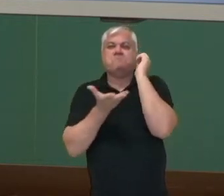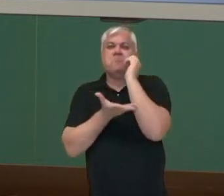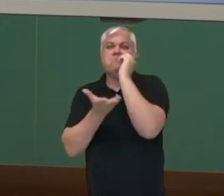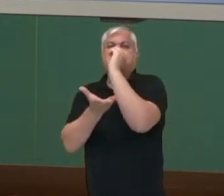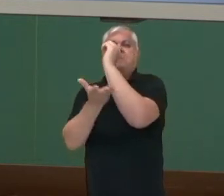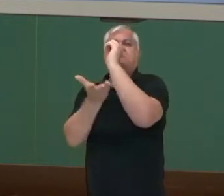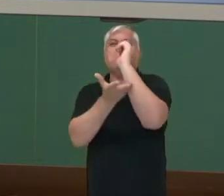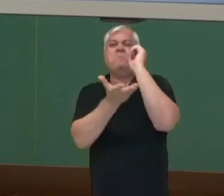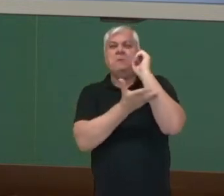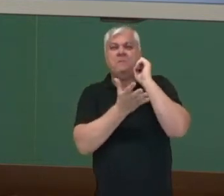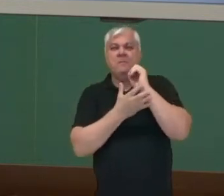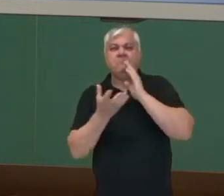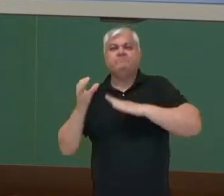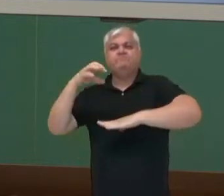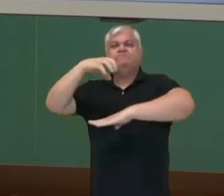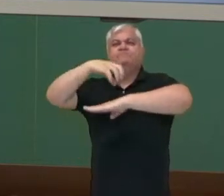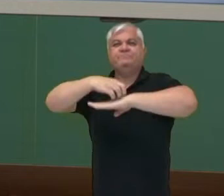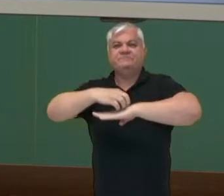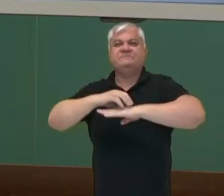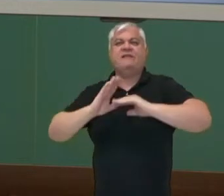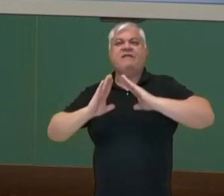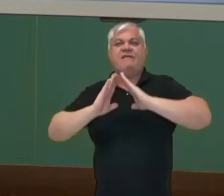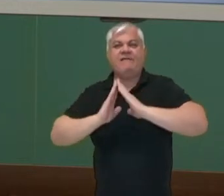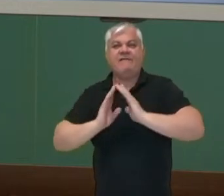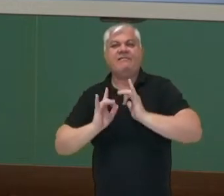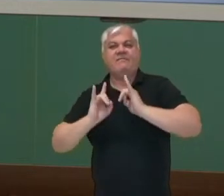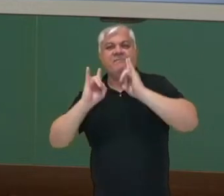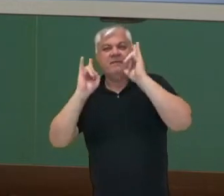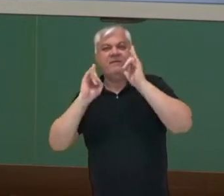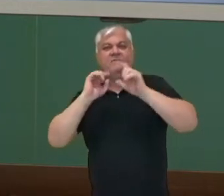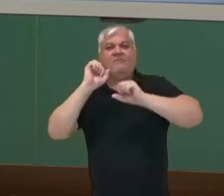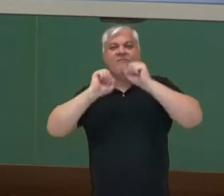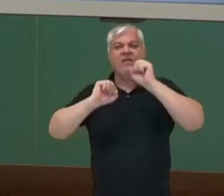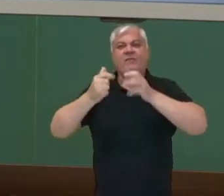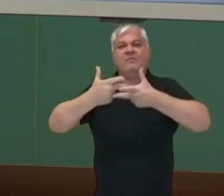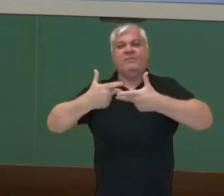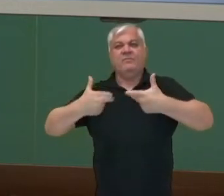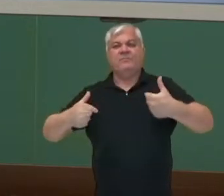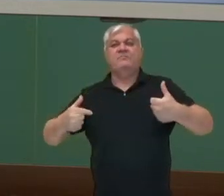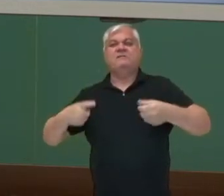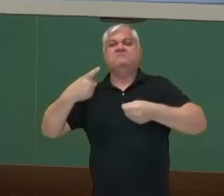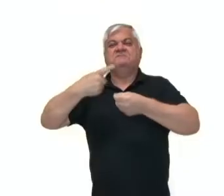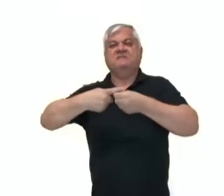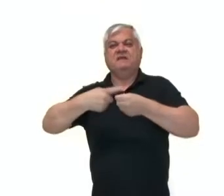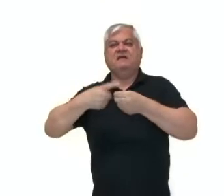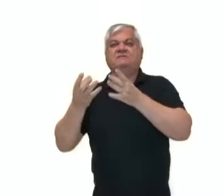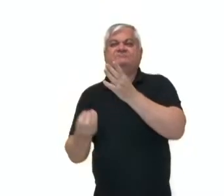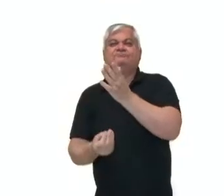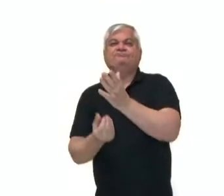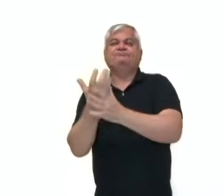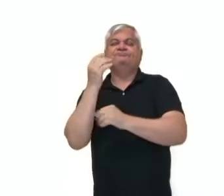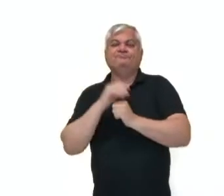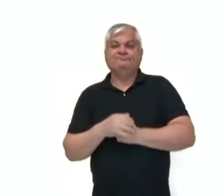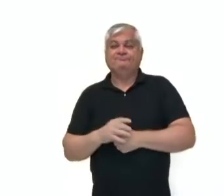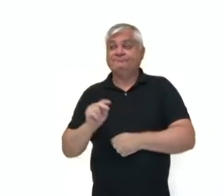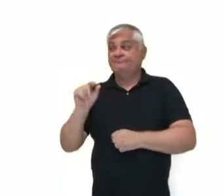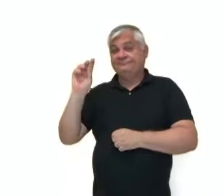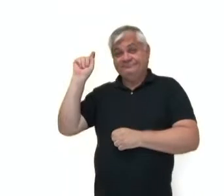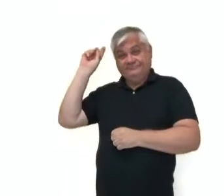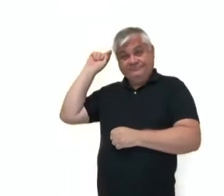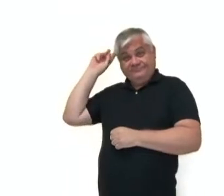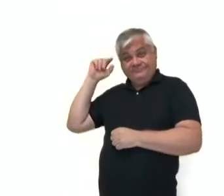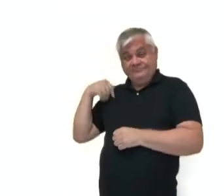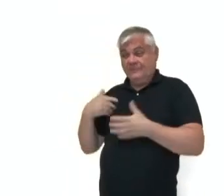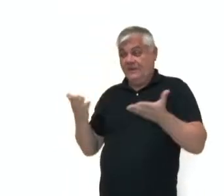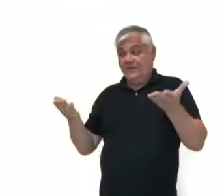para a ocupação das atividades humanas, certo? Por isso que, então, se eu comparar o que era originalmente com o que restou hoje, a gente